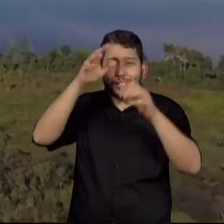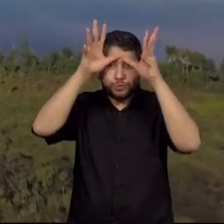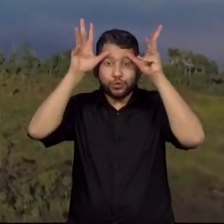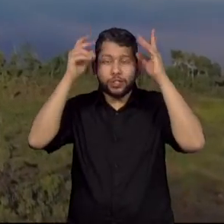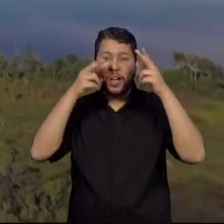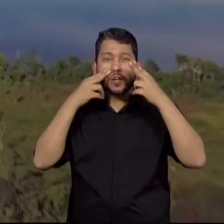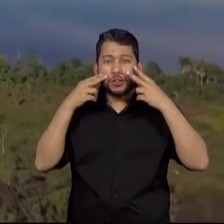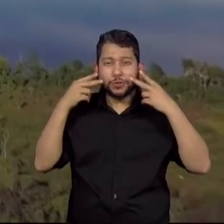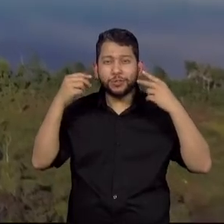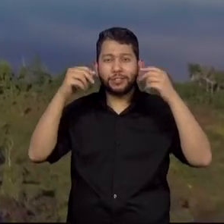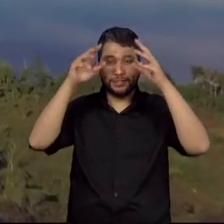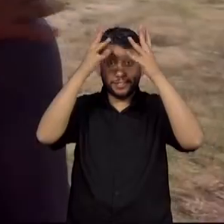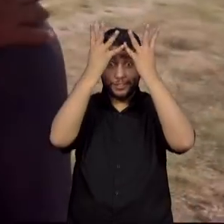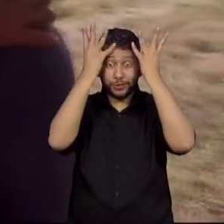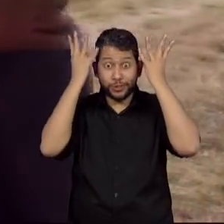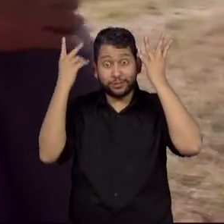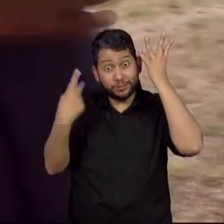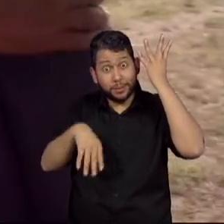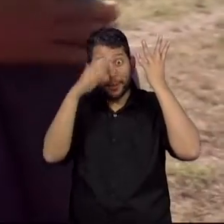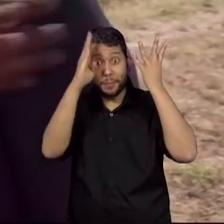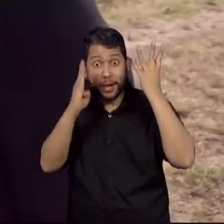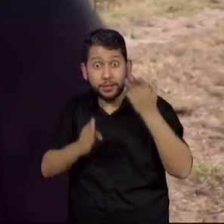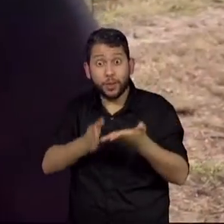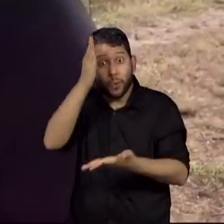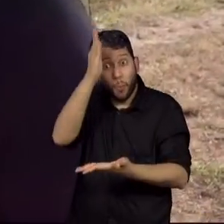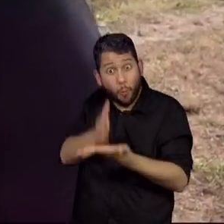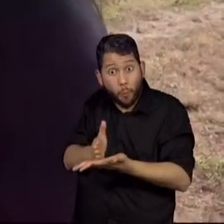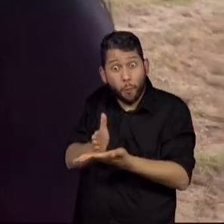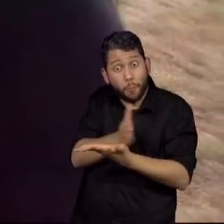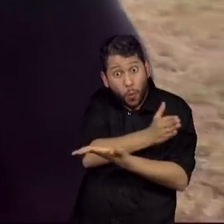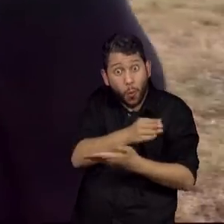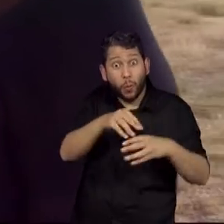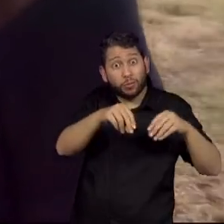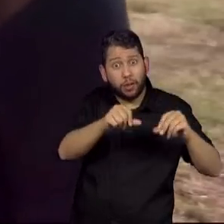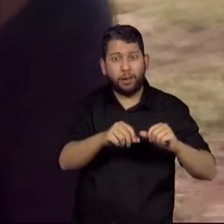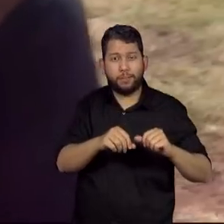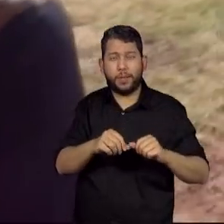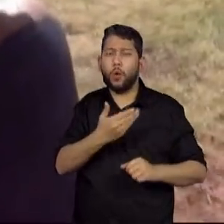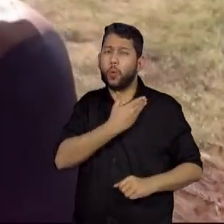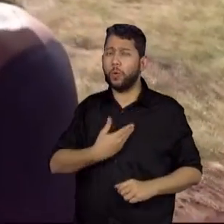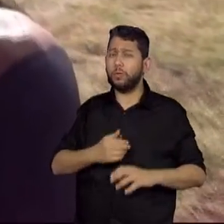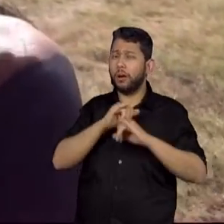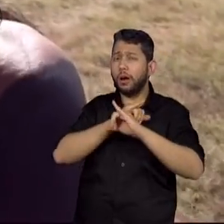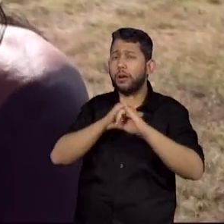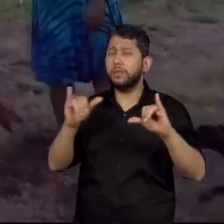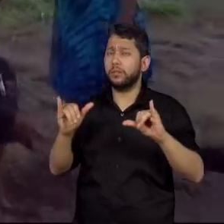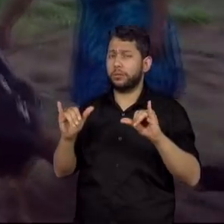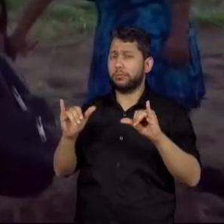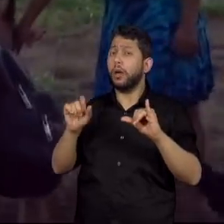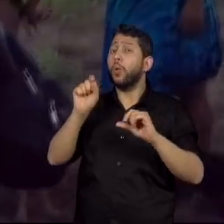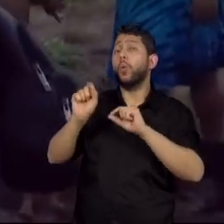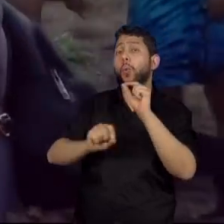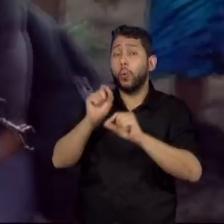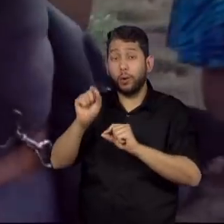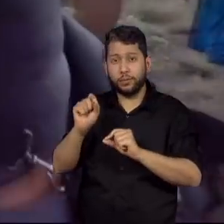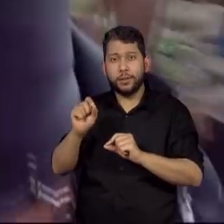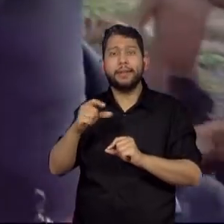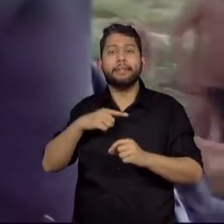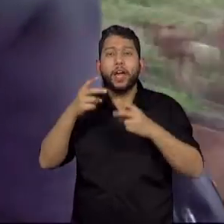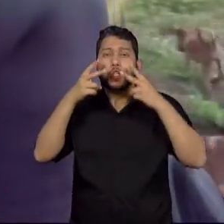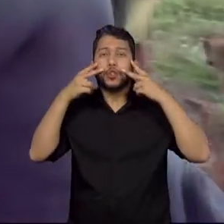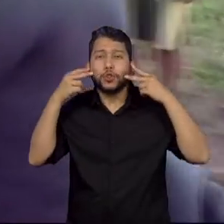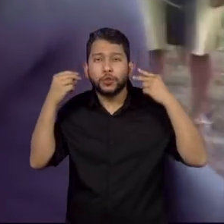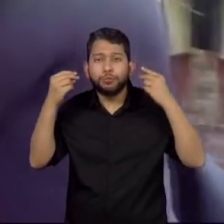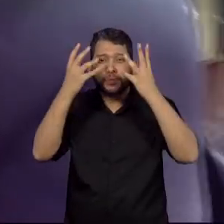terras indígenas no Brasil. Segundo a tese defendida pelo governo e por ruralistas, indígenas só